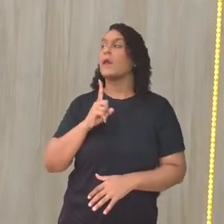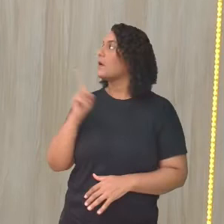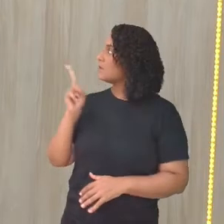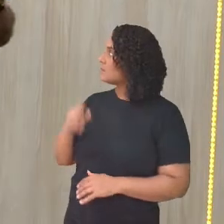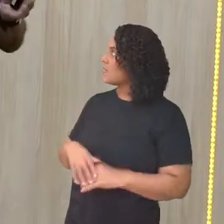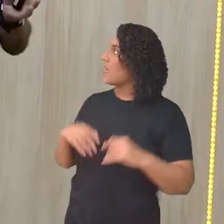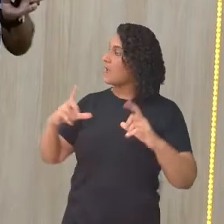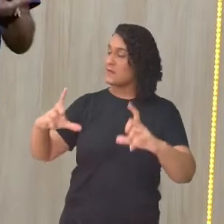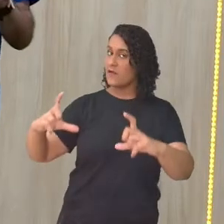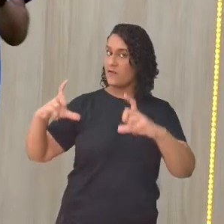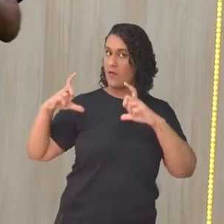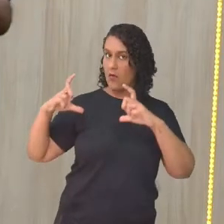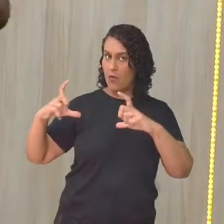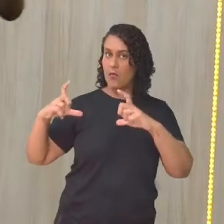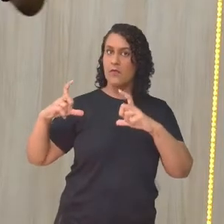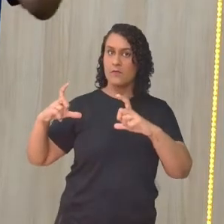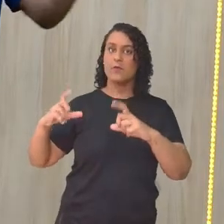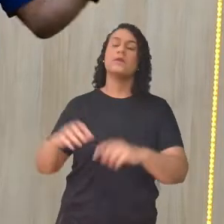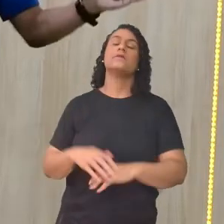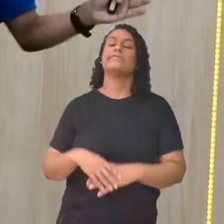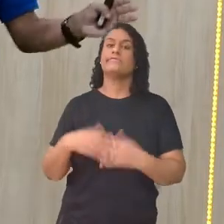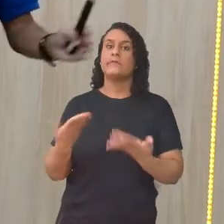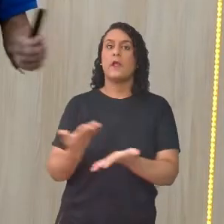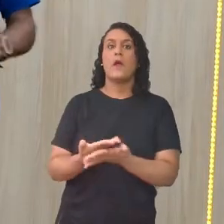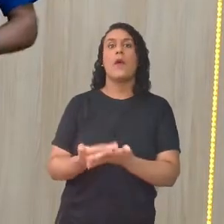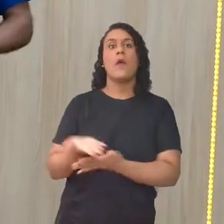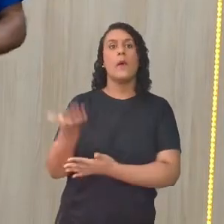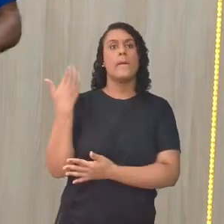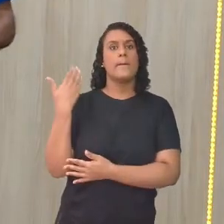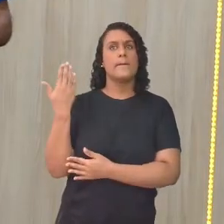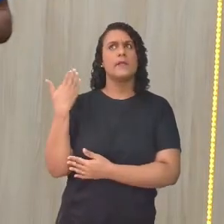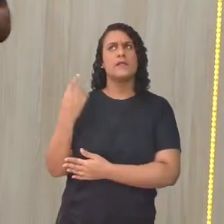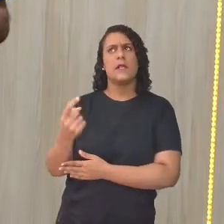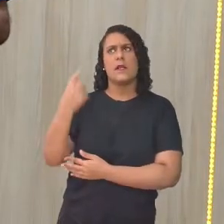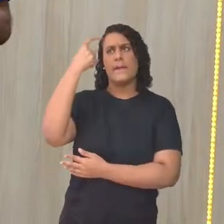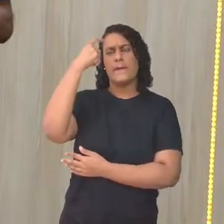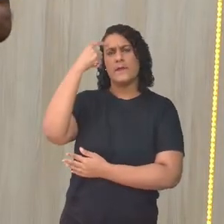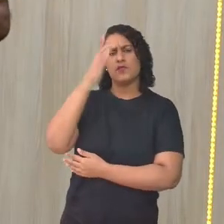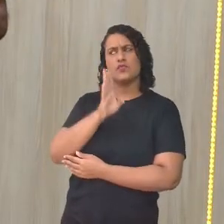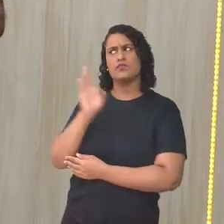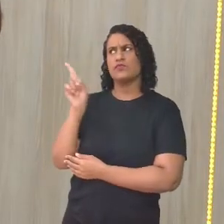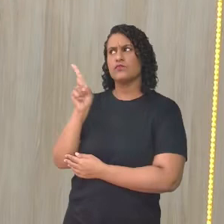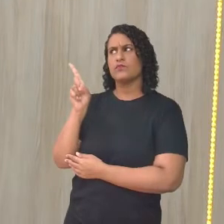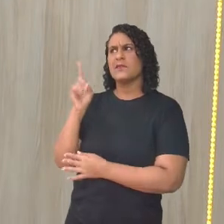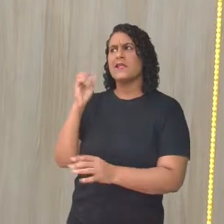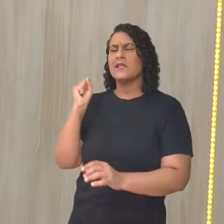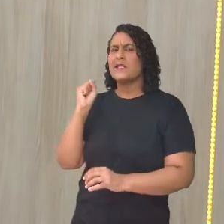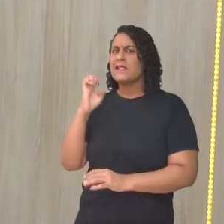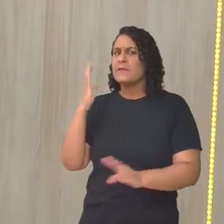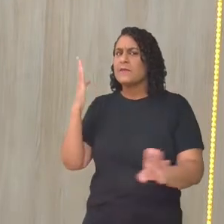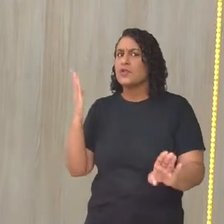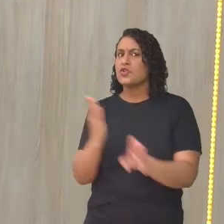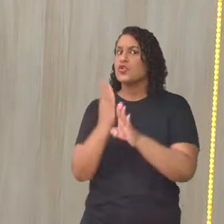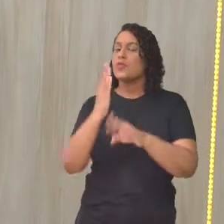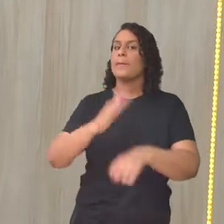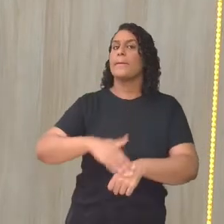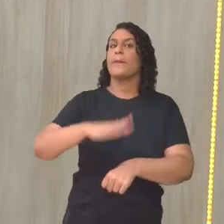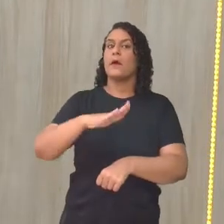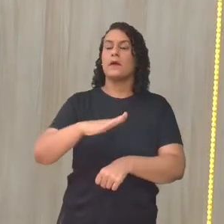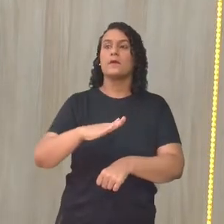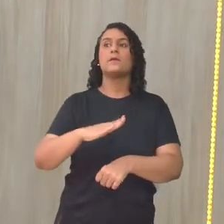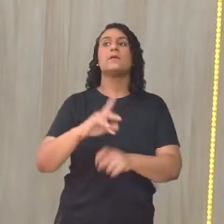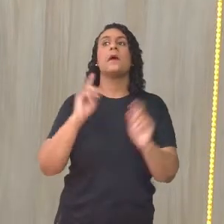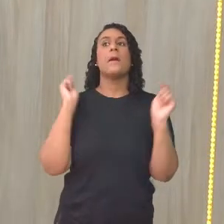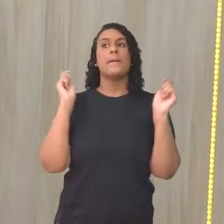tá bom? Tales de Mileto. Além da aula passada, ele pensou nisso aqui. Se for para descobrir algo a mais, eu posso pensar que